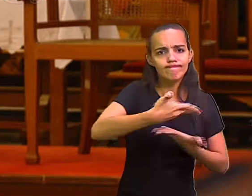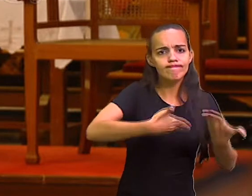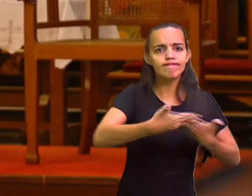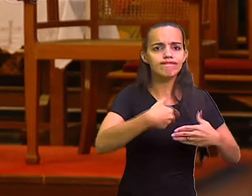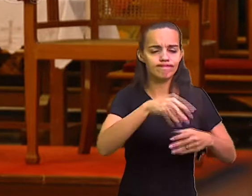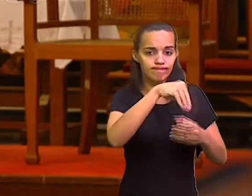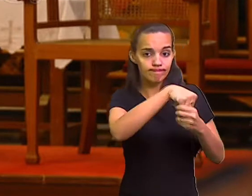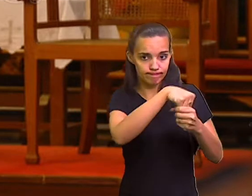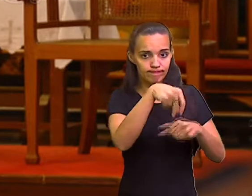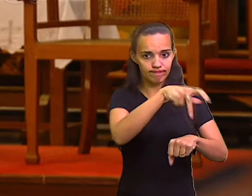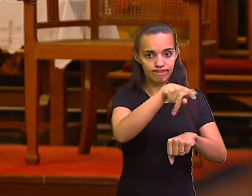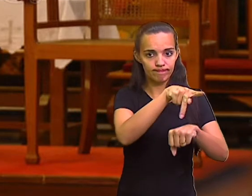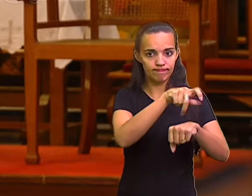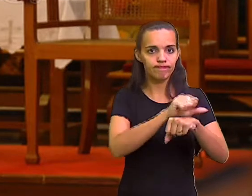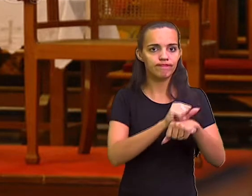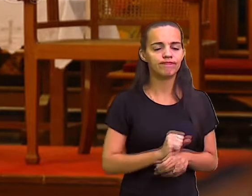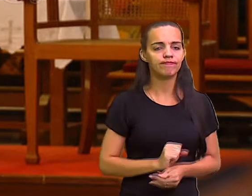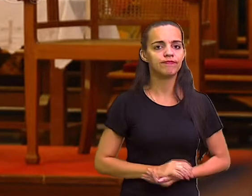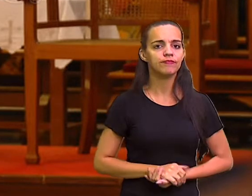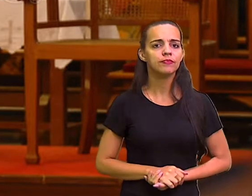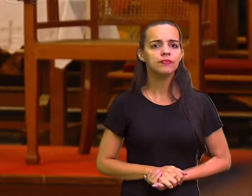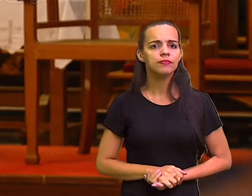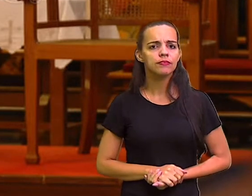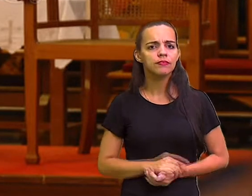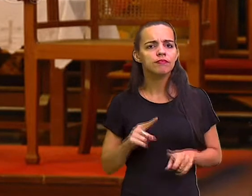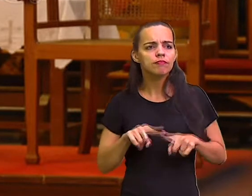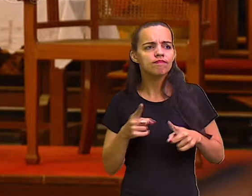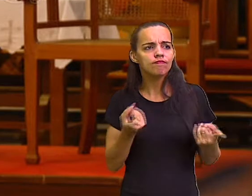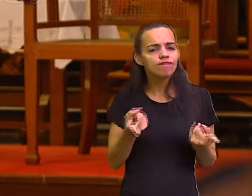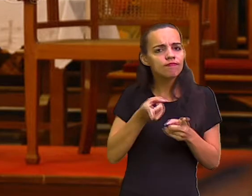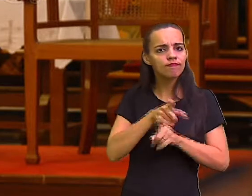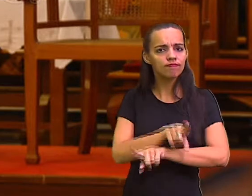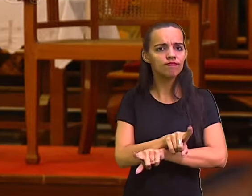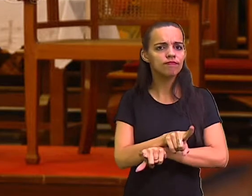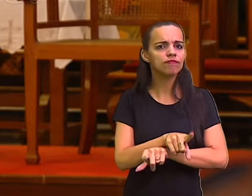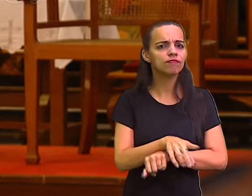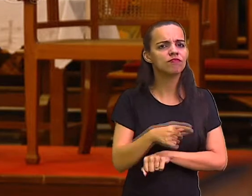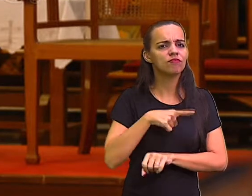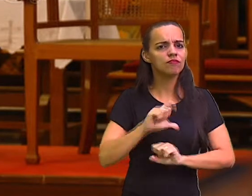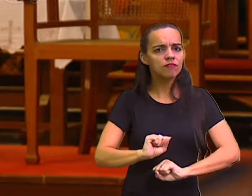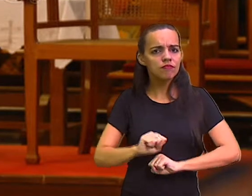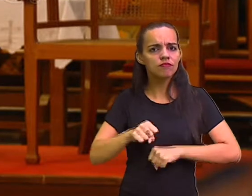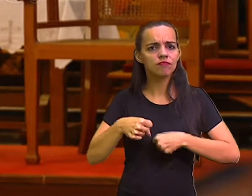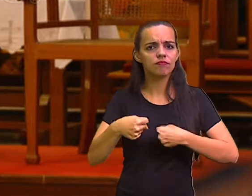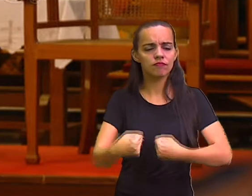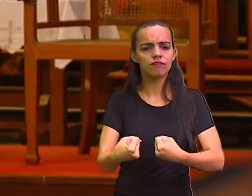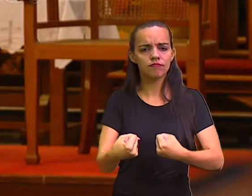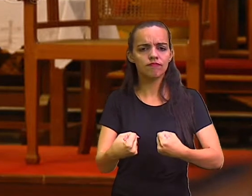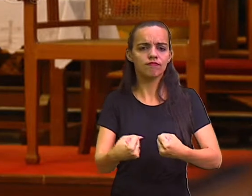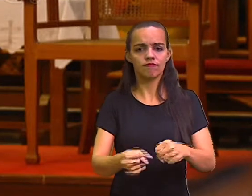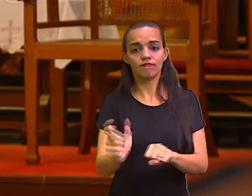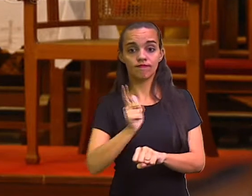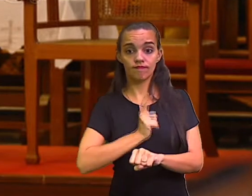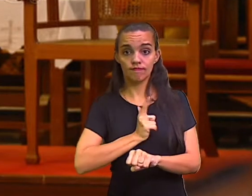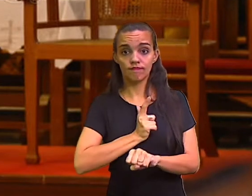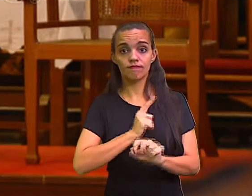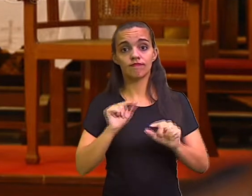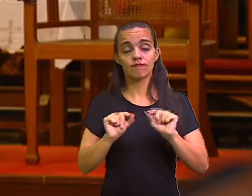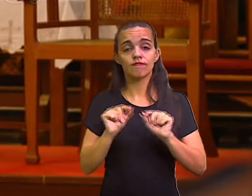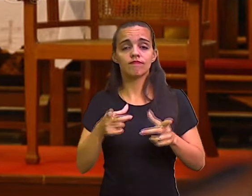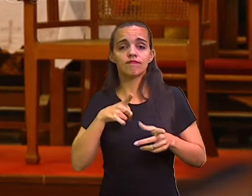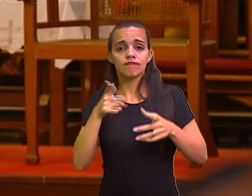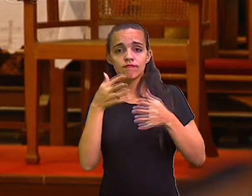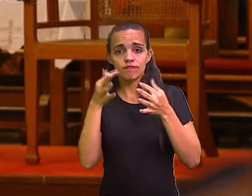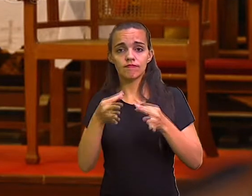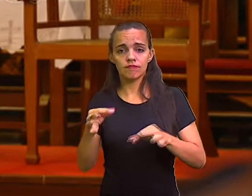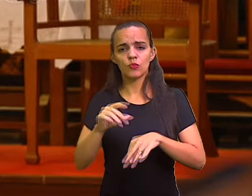do século XV. Pelo contrário, a força expansionista principal deste tempo